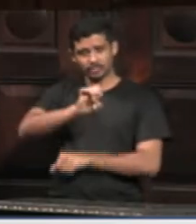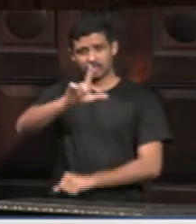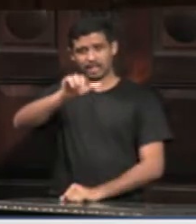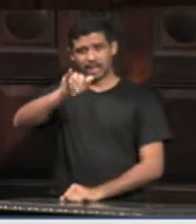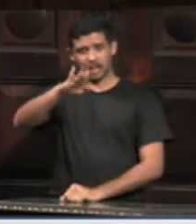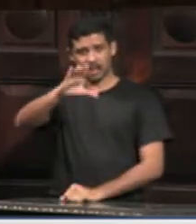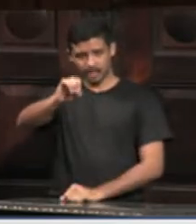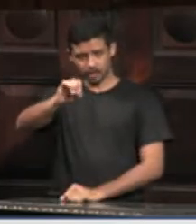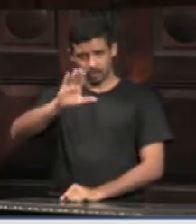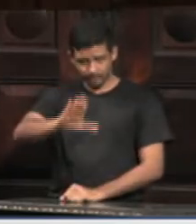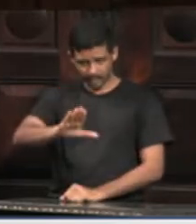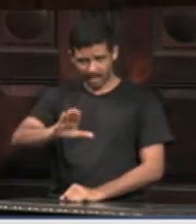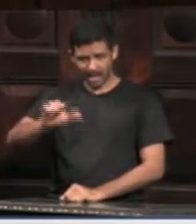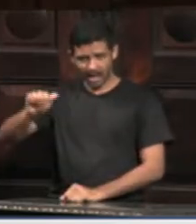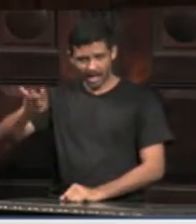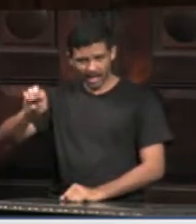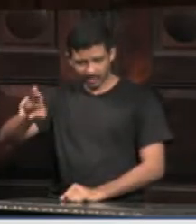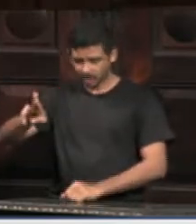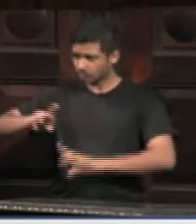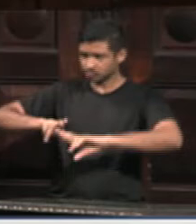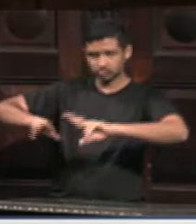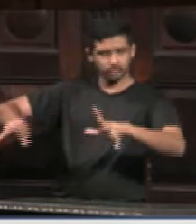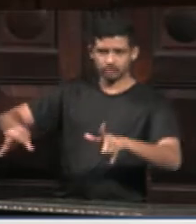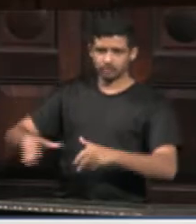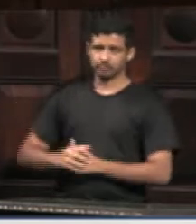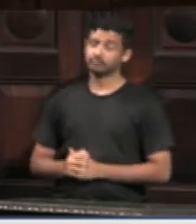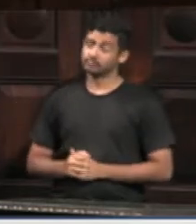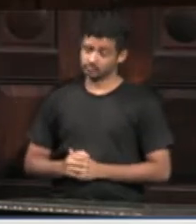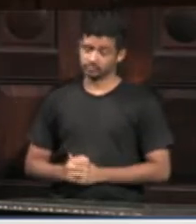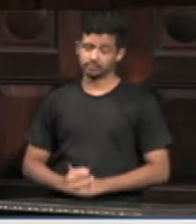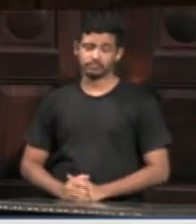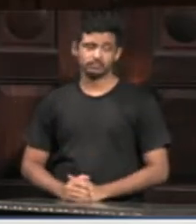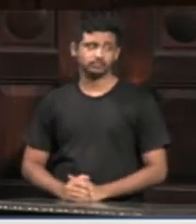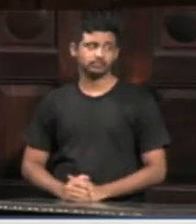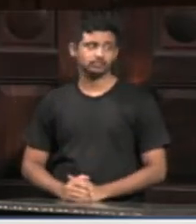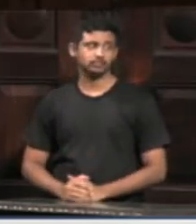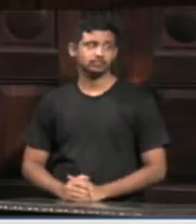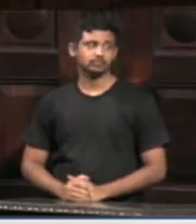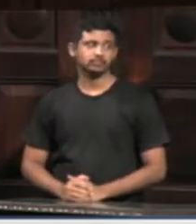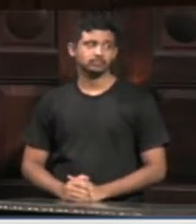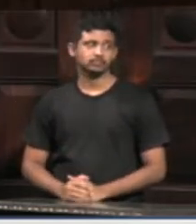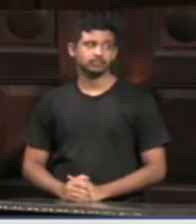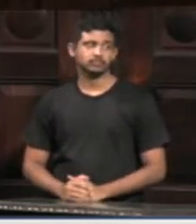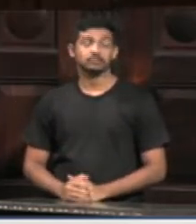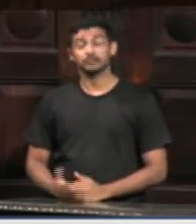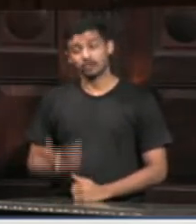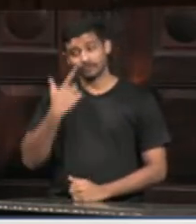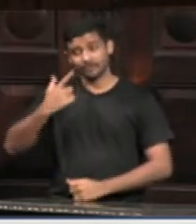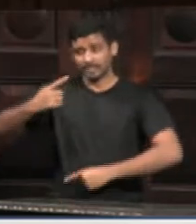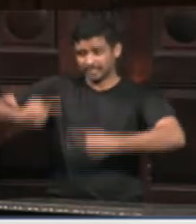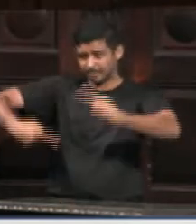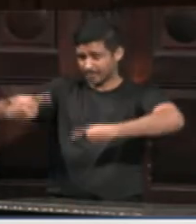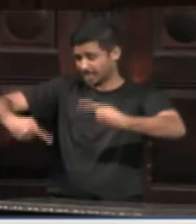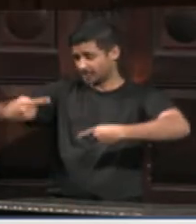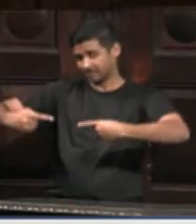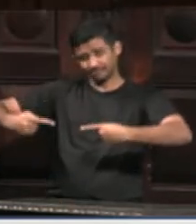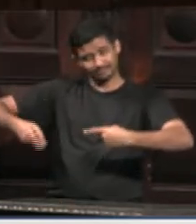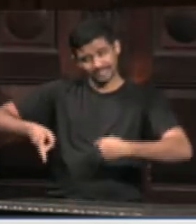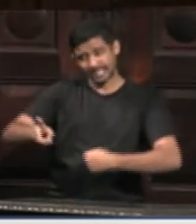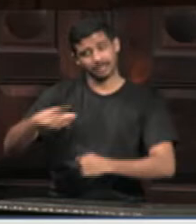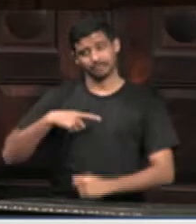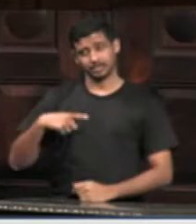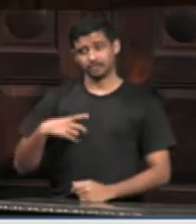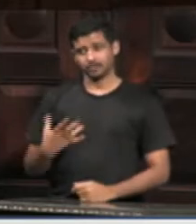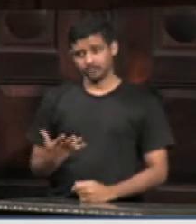ateu. O Estado é laico, mas o Estado não é ateu. E esses debates vão acontecer. E